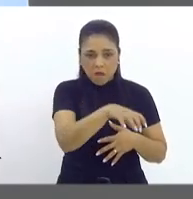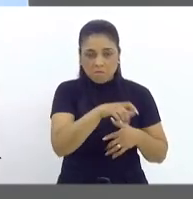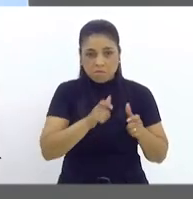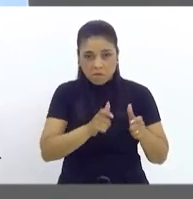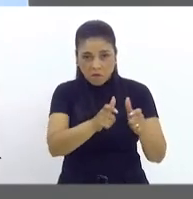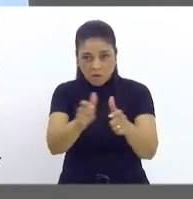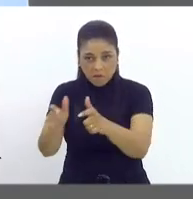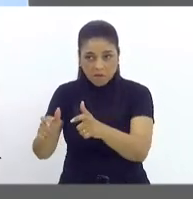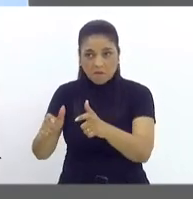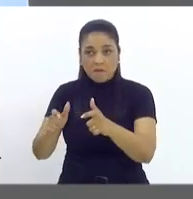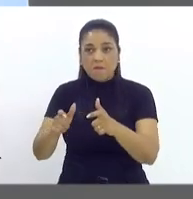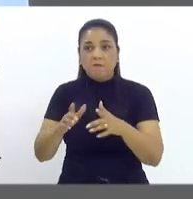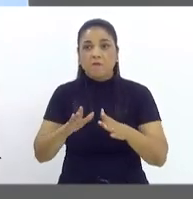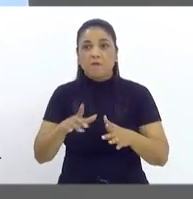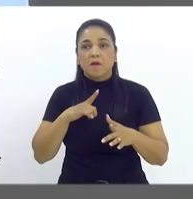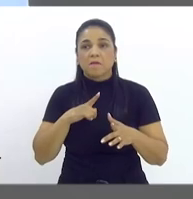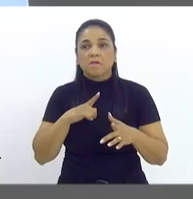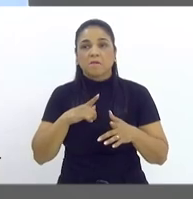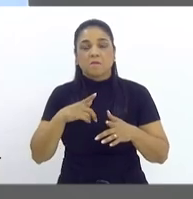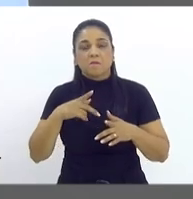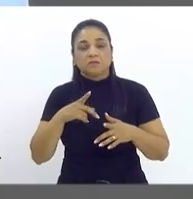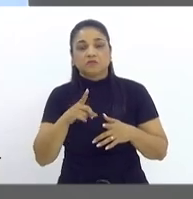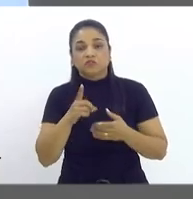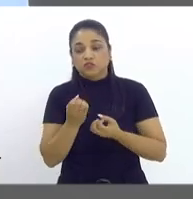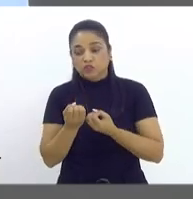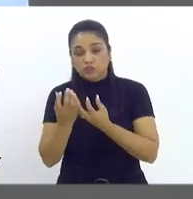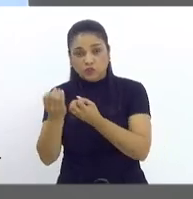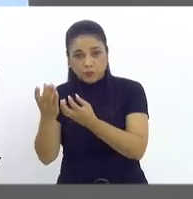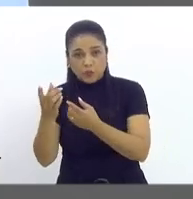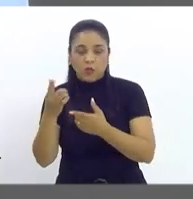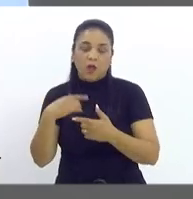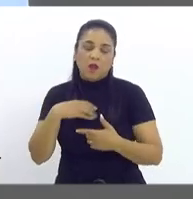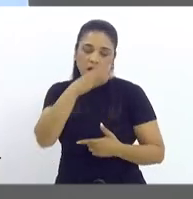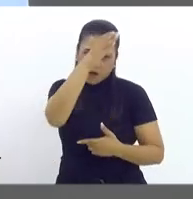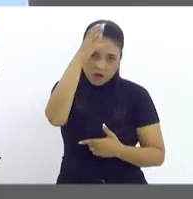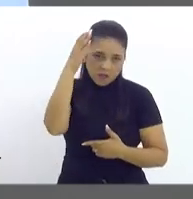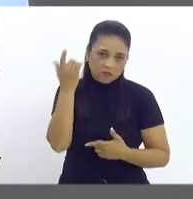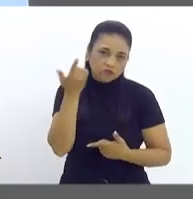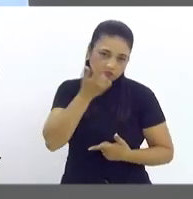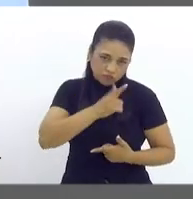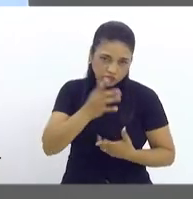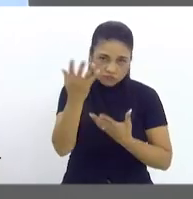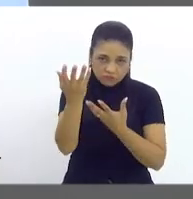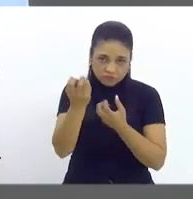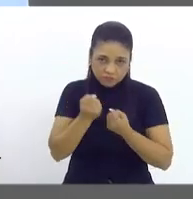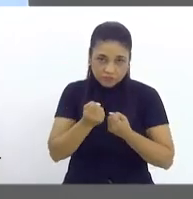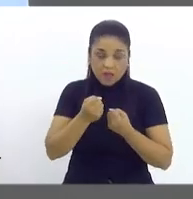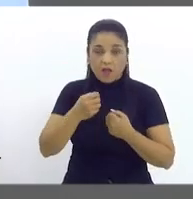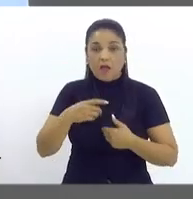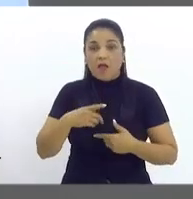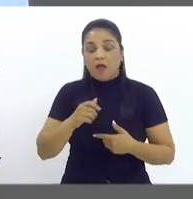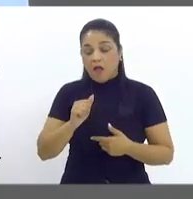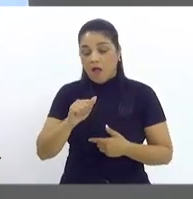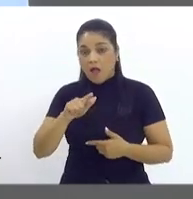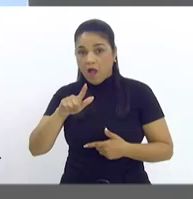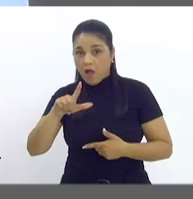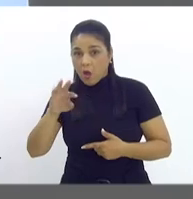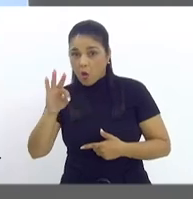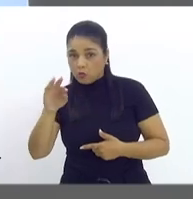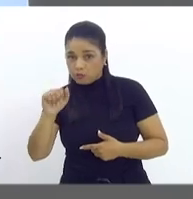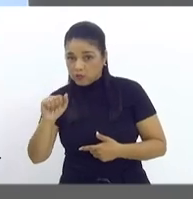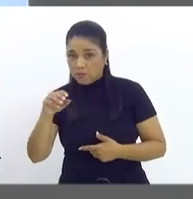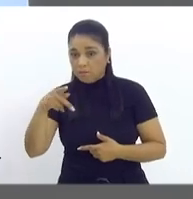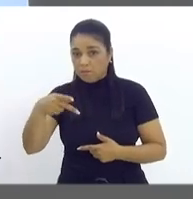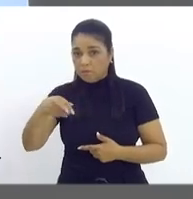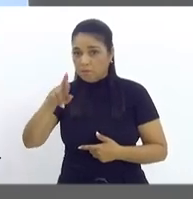média pressão, onde alguns clientes já consomem. A gente tem clientes consumindo hoje em alta pressão, em média pressão e